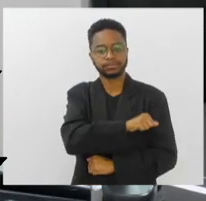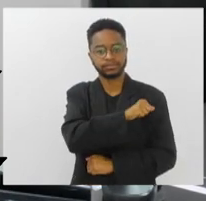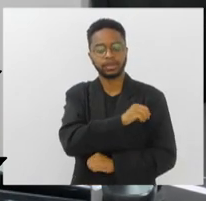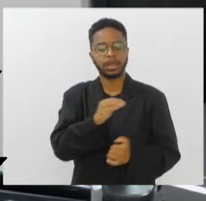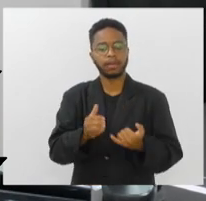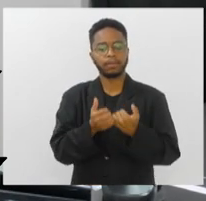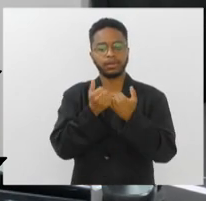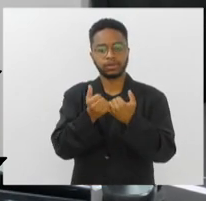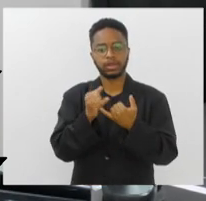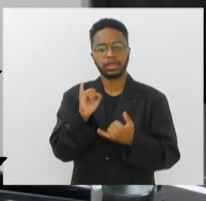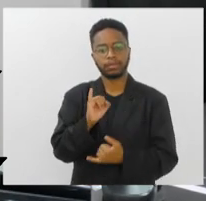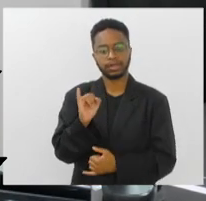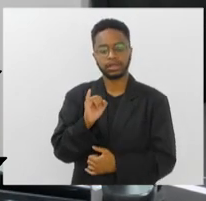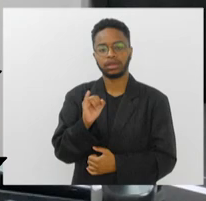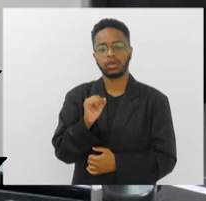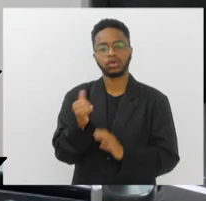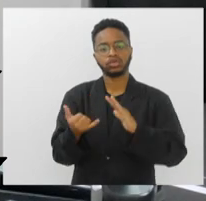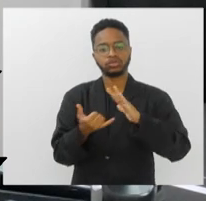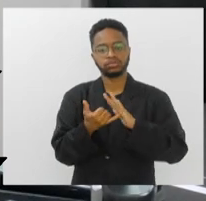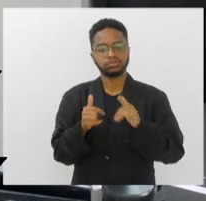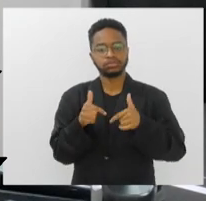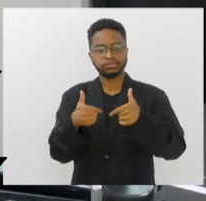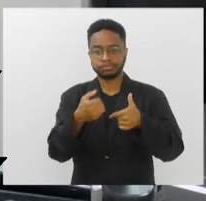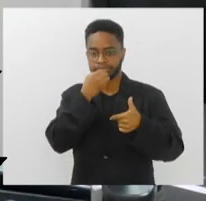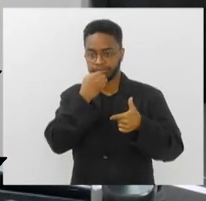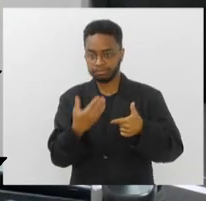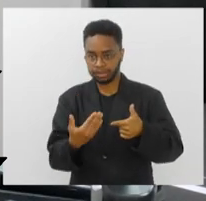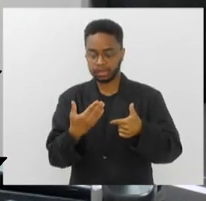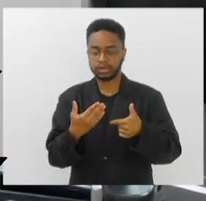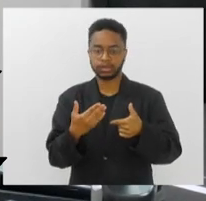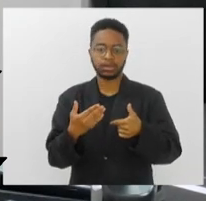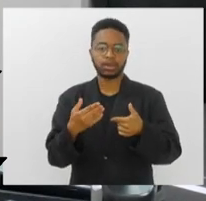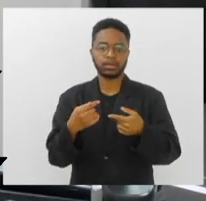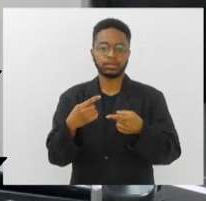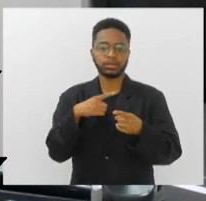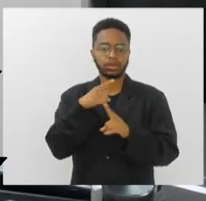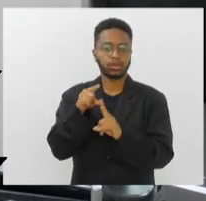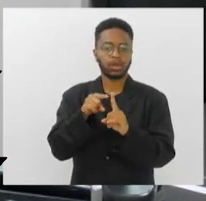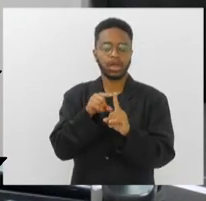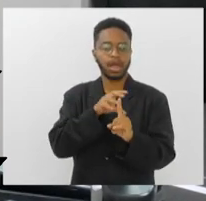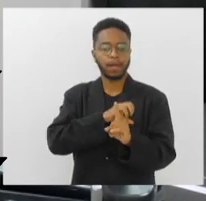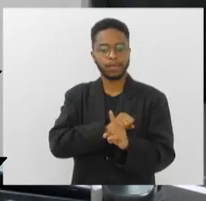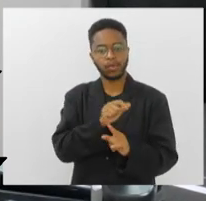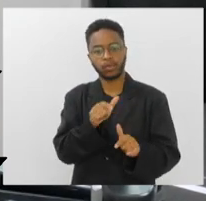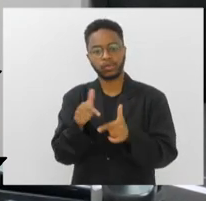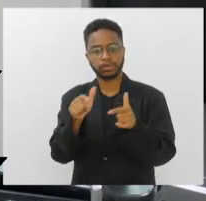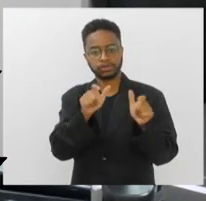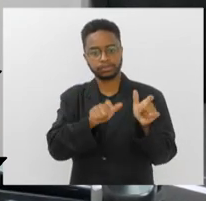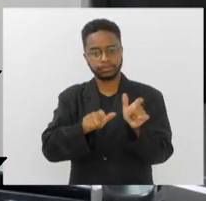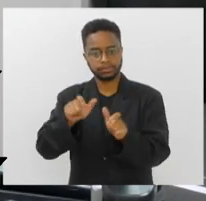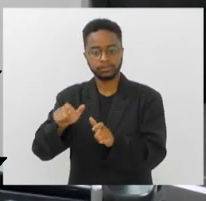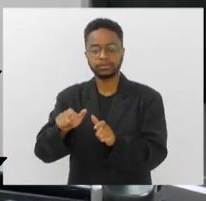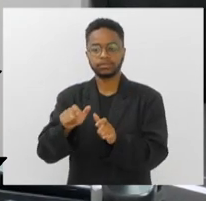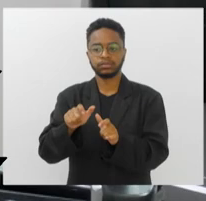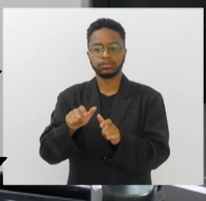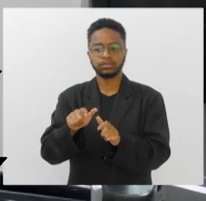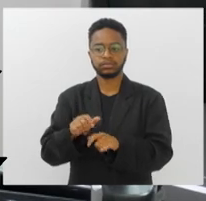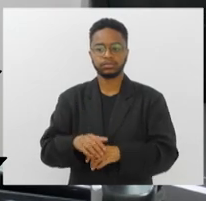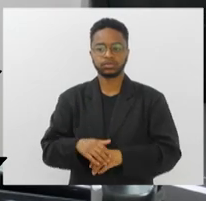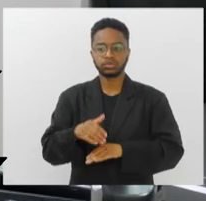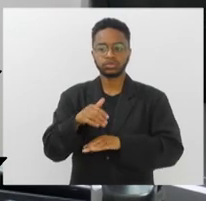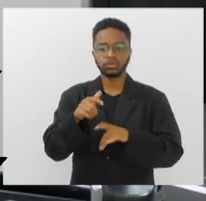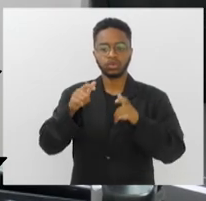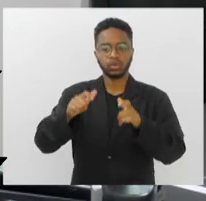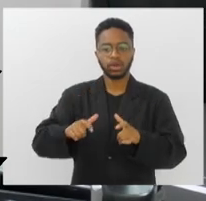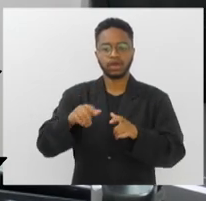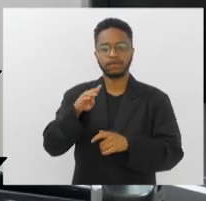preservação o Instituto Fazendo Bem, Templo Missão da Solidariedade por Amor ao Próximo, situada na Avenida Edgar Romero, 810, bairro de Vaz